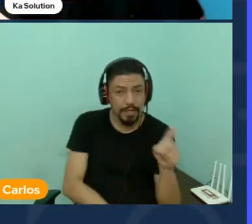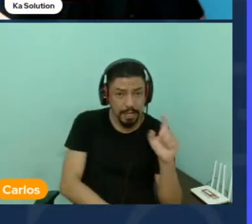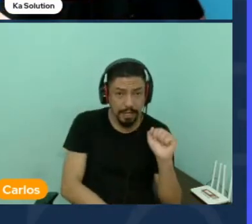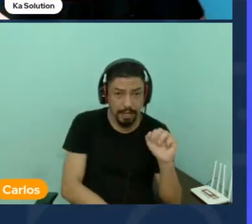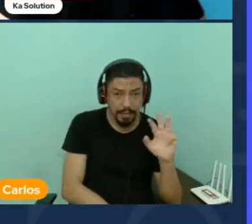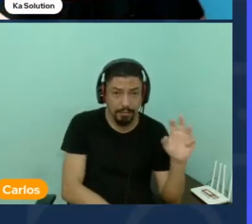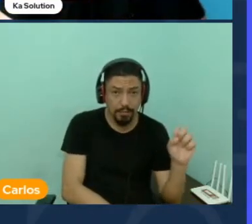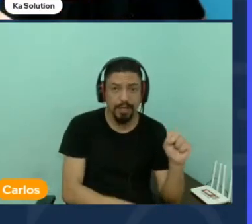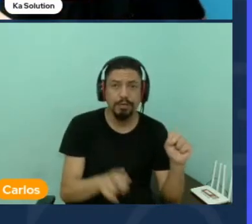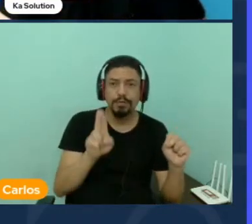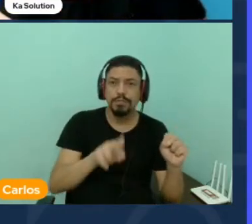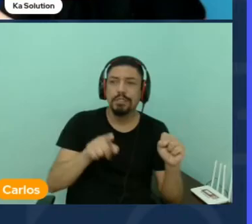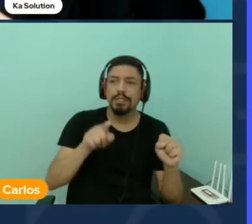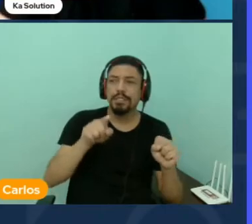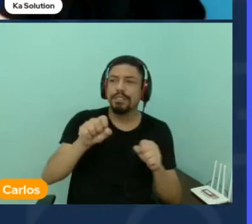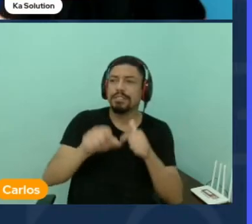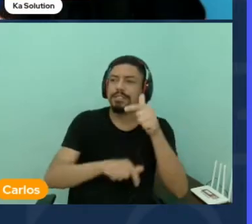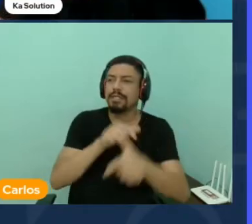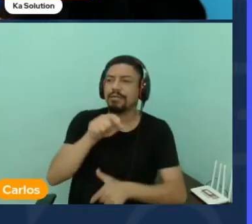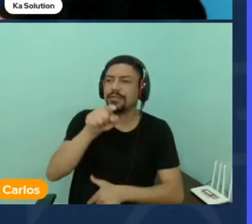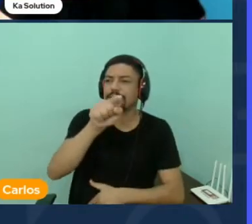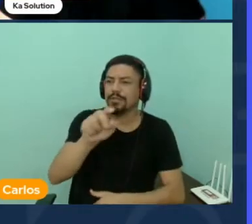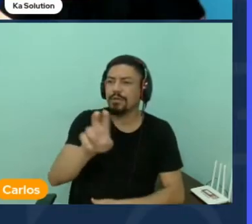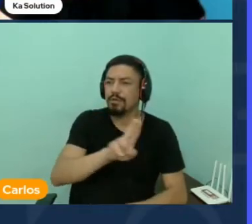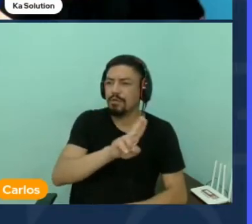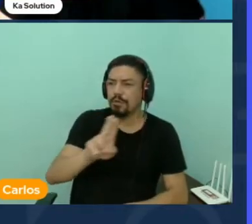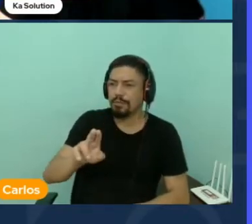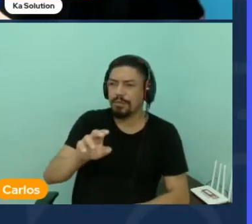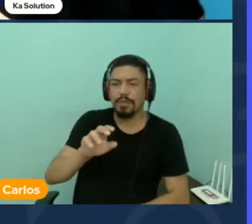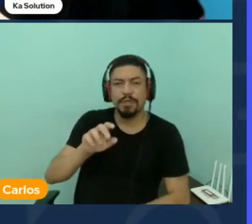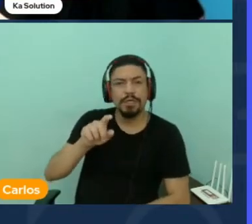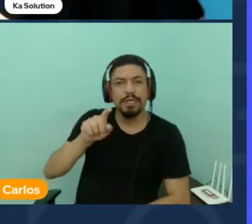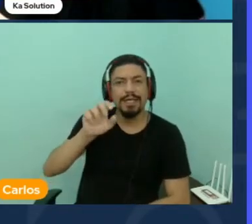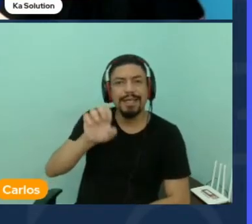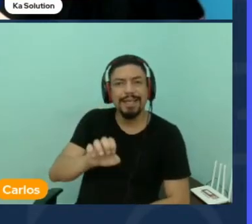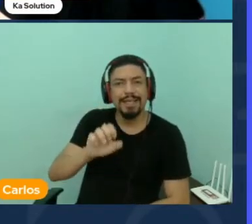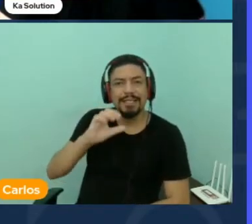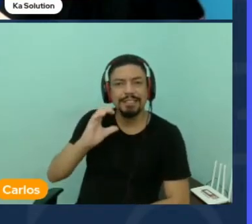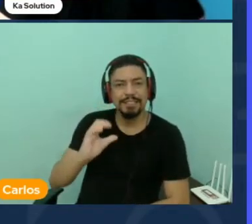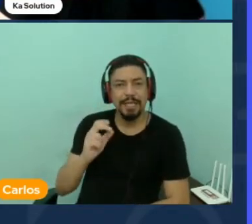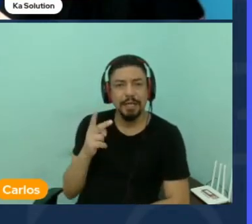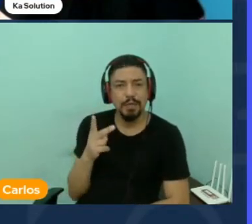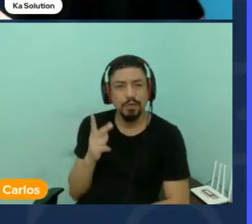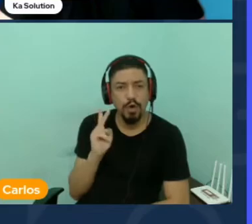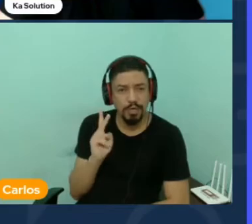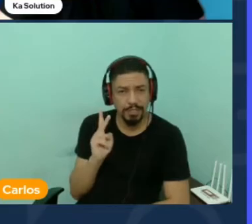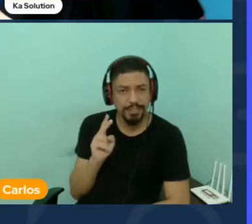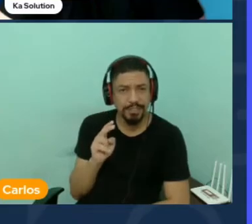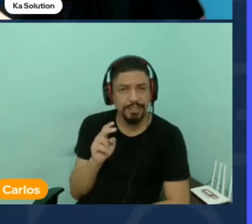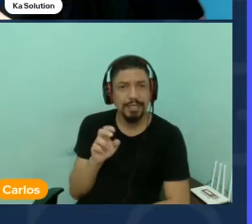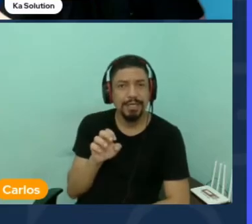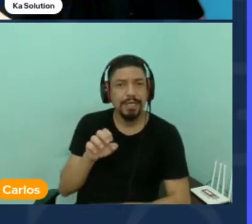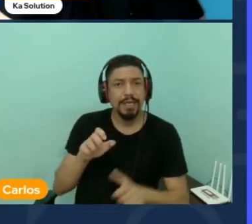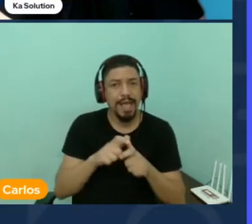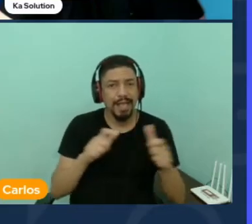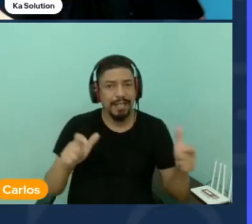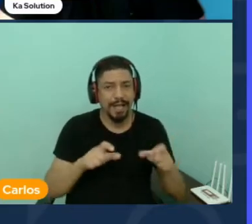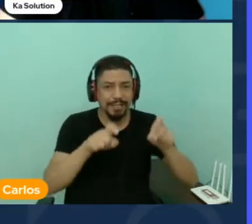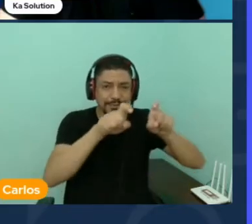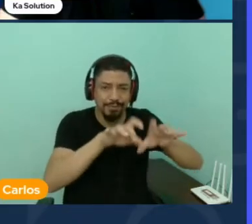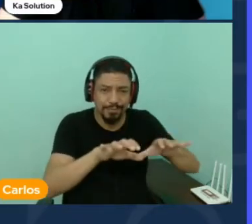AWS usando o serviço do Amazon EC2, o Elastic Compute